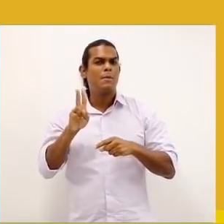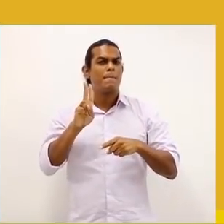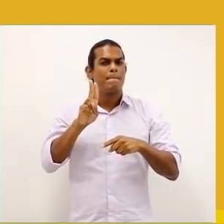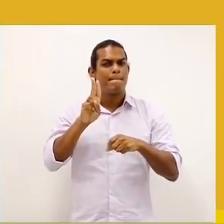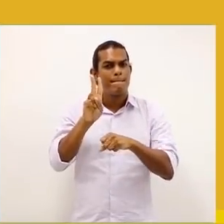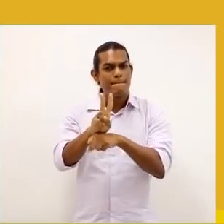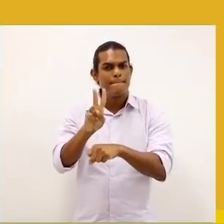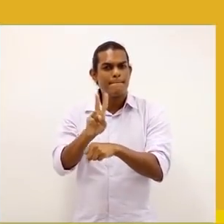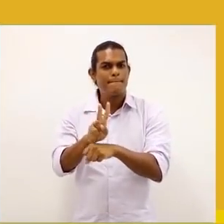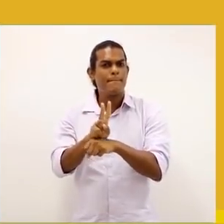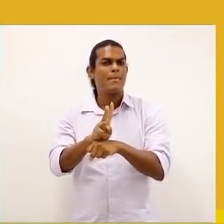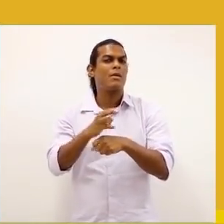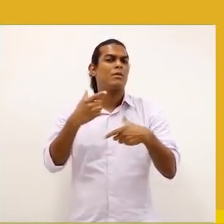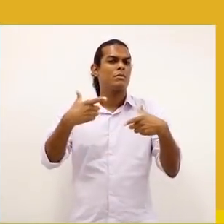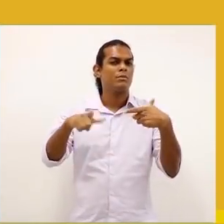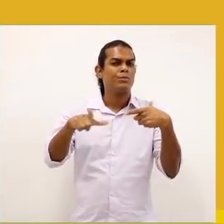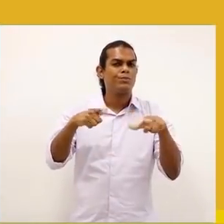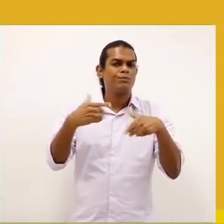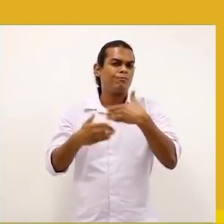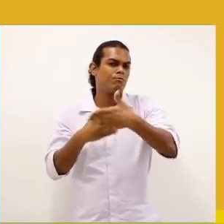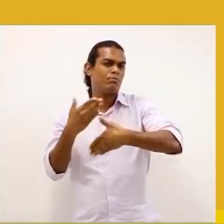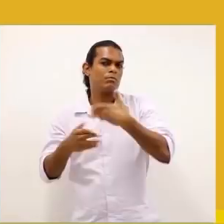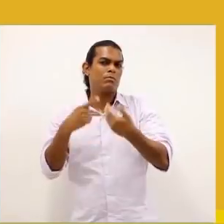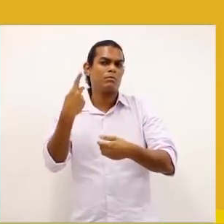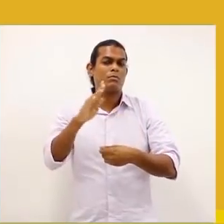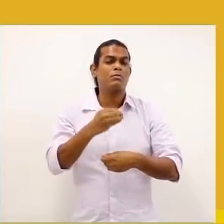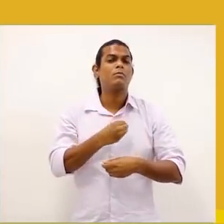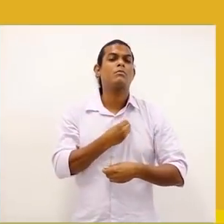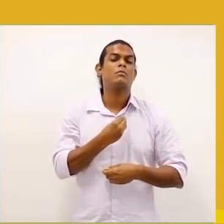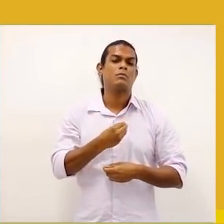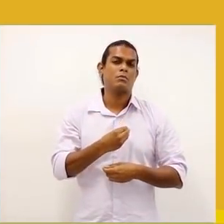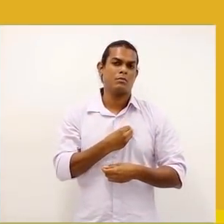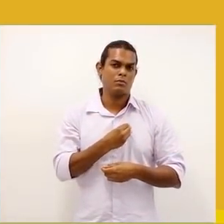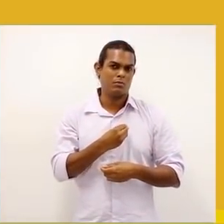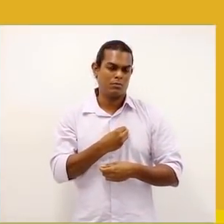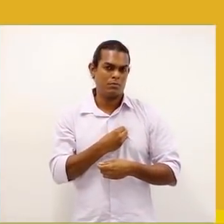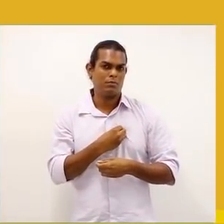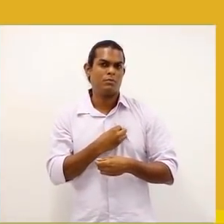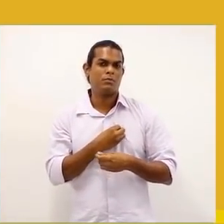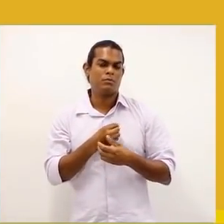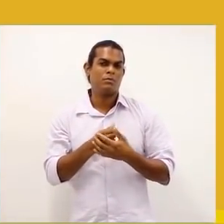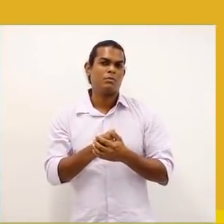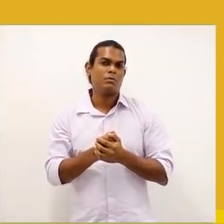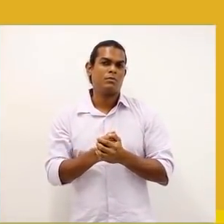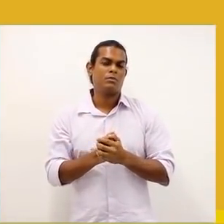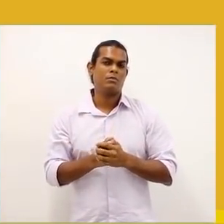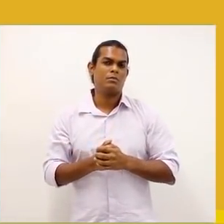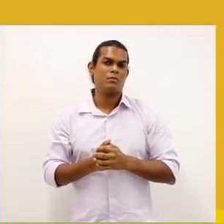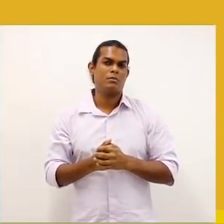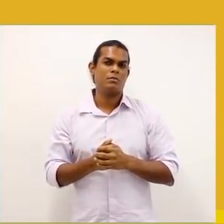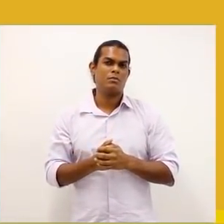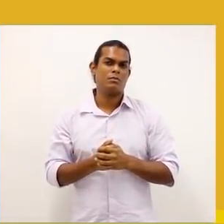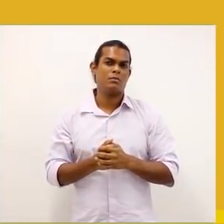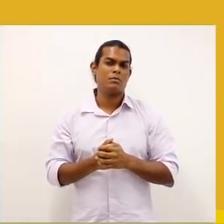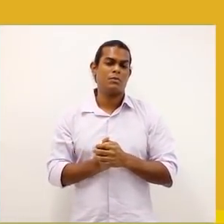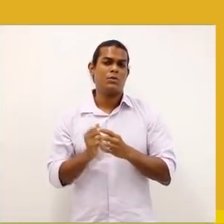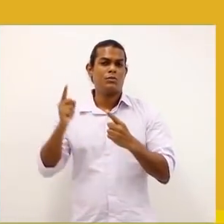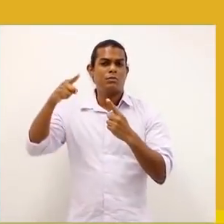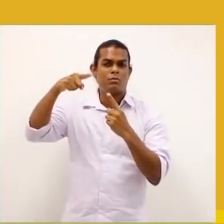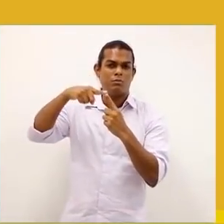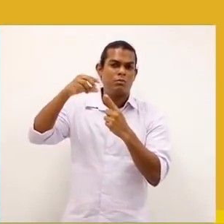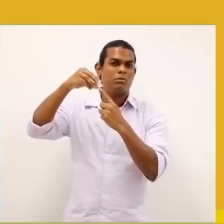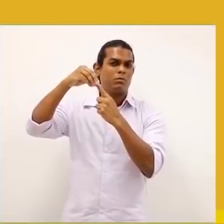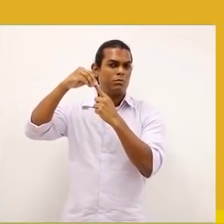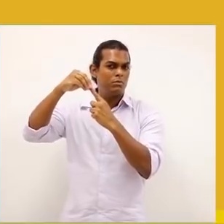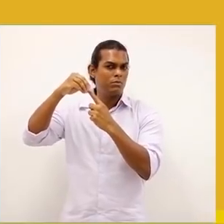o trabalhador em relação à sua dignidade humana, a dignidade de trabalho. E o marco